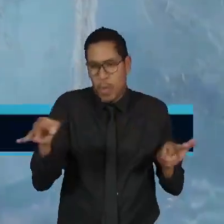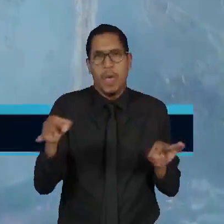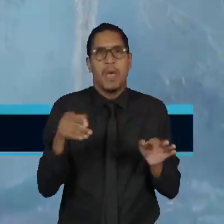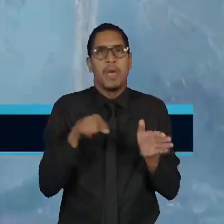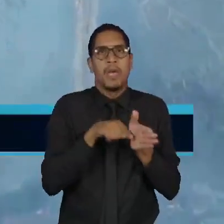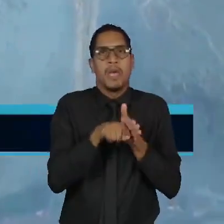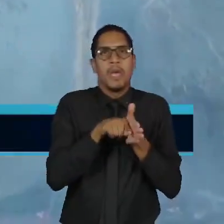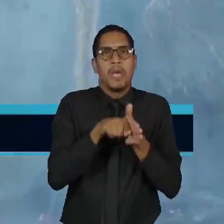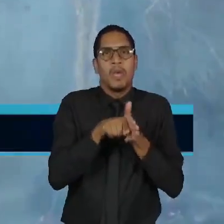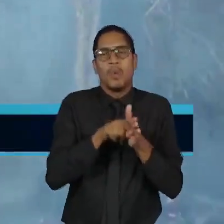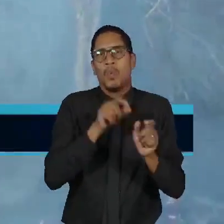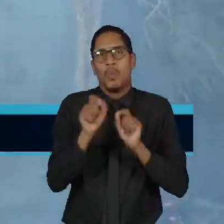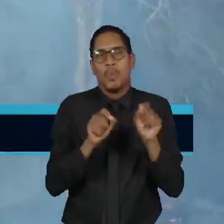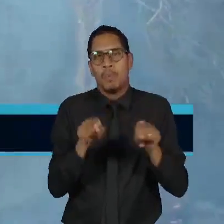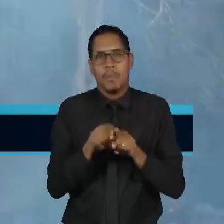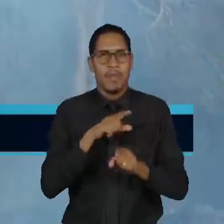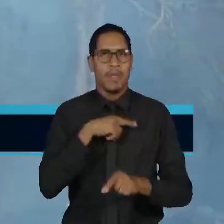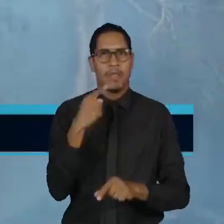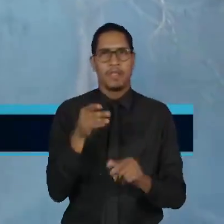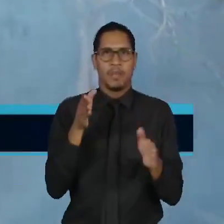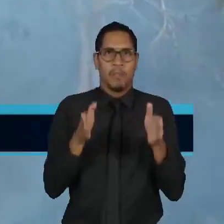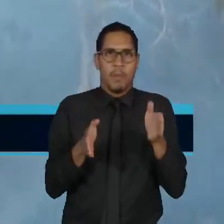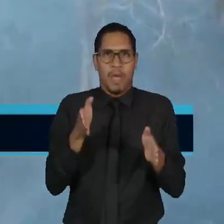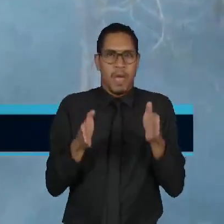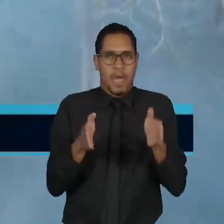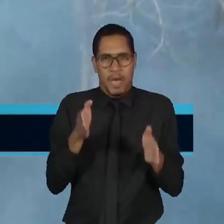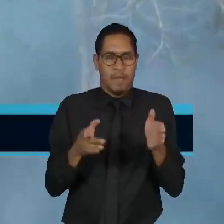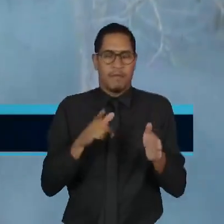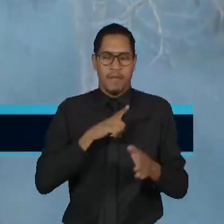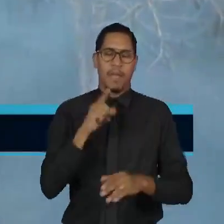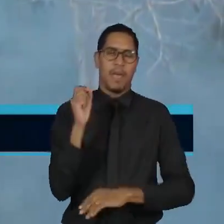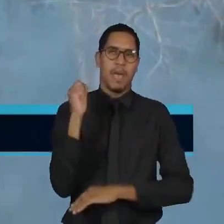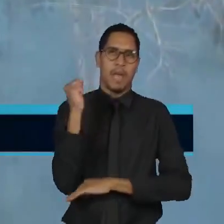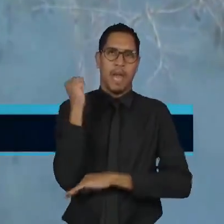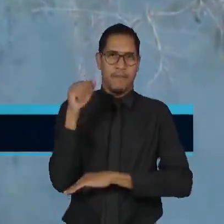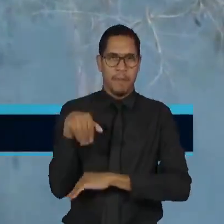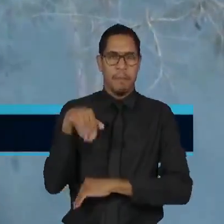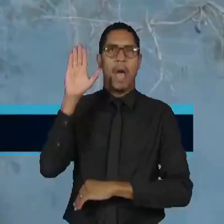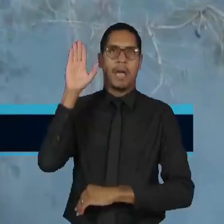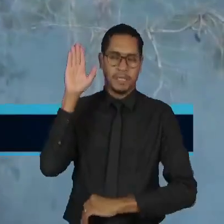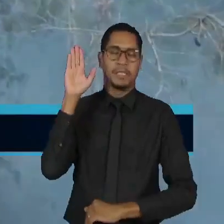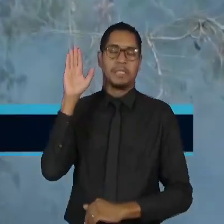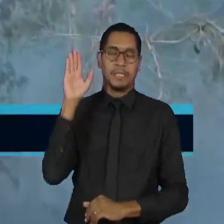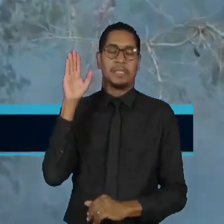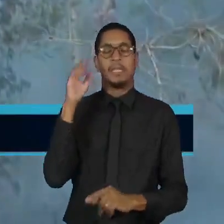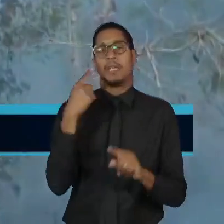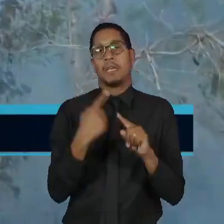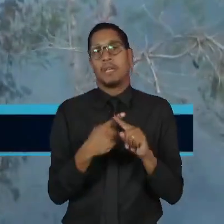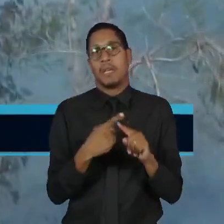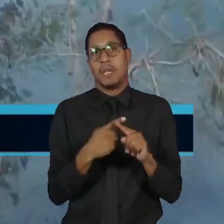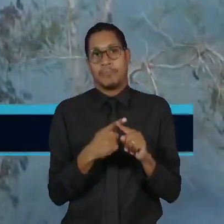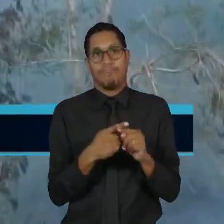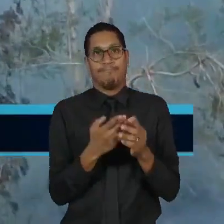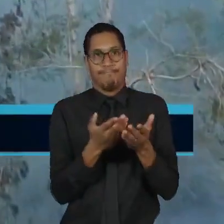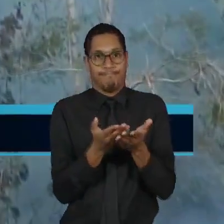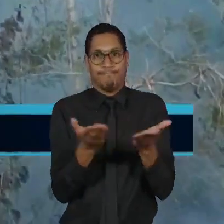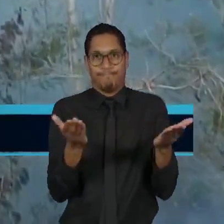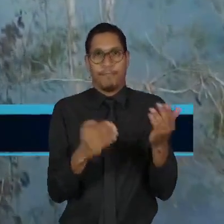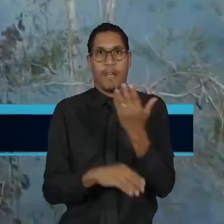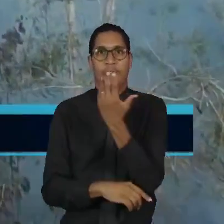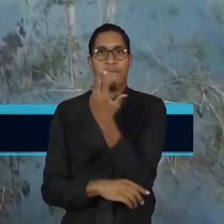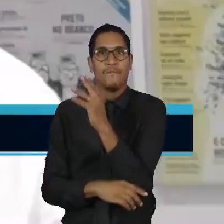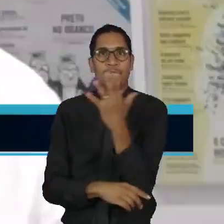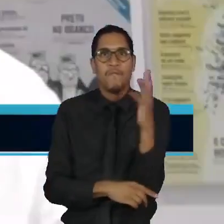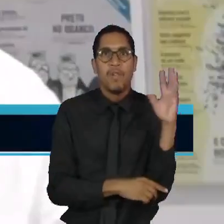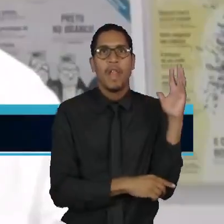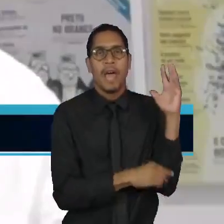nossa situação nesse momento é mais grave do que se supõe, porque a floresta, você hoje em dia calcula